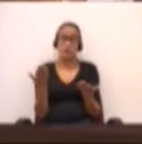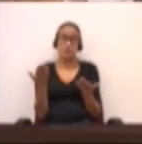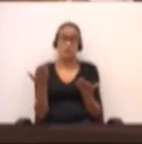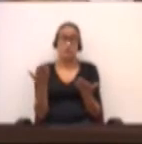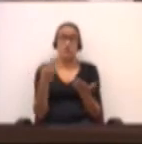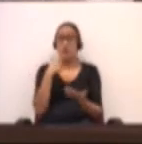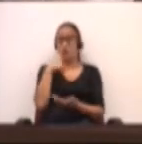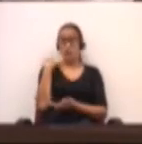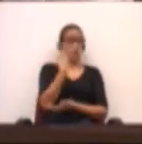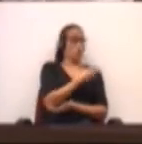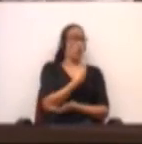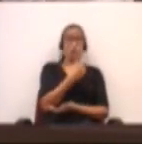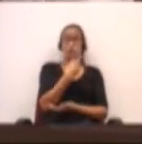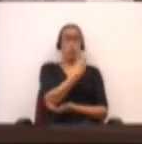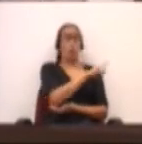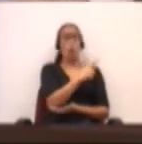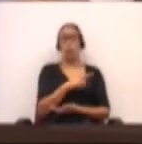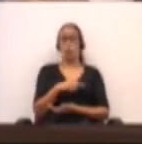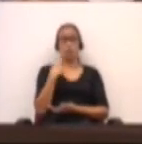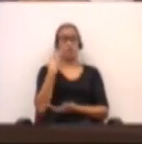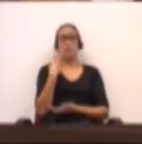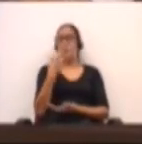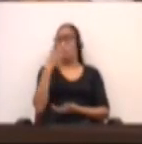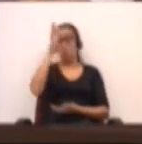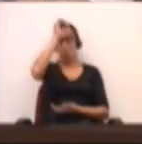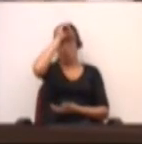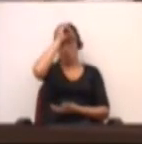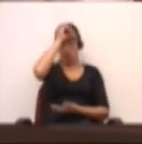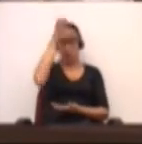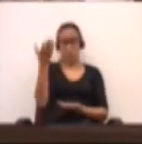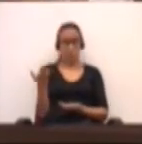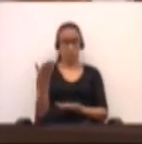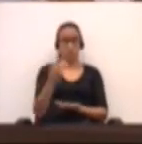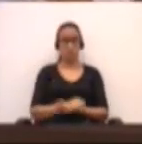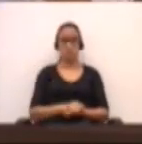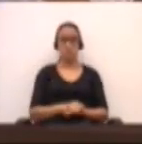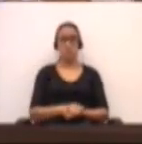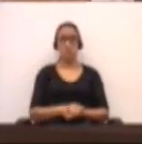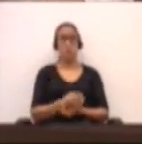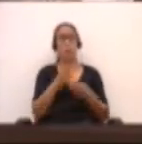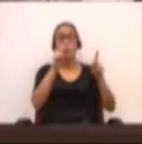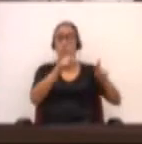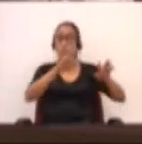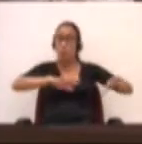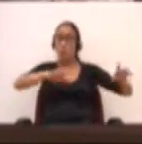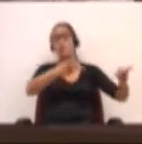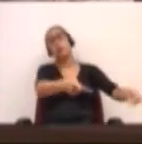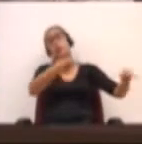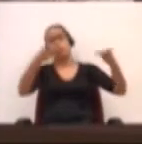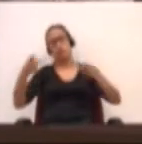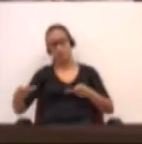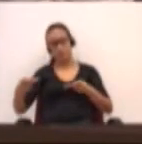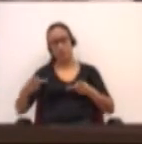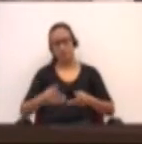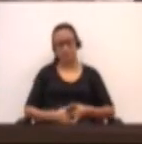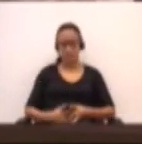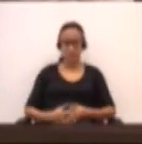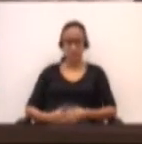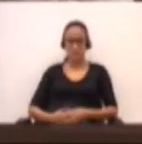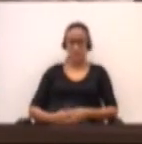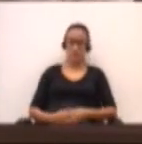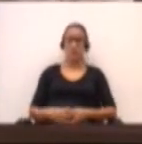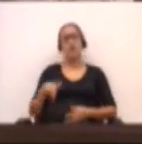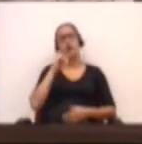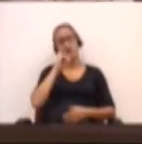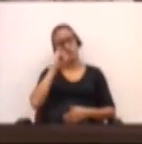que interessa é chamar o povo para ouvir a opinião do povo. Só isso. Essa presidência comunica novamente, Vossa Excelência, que até o